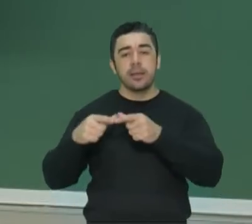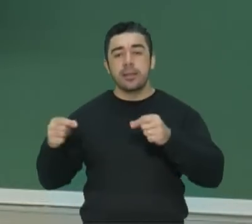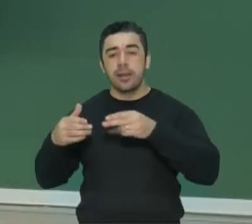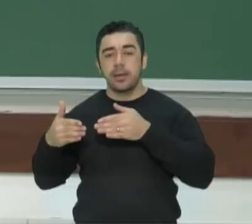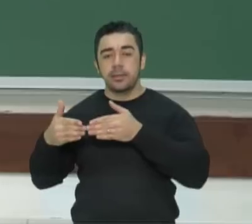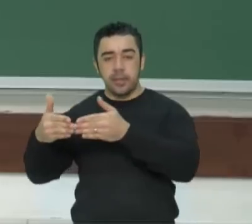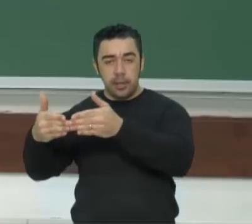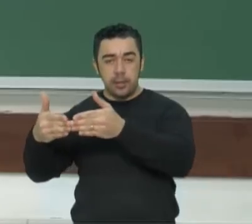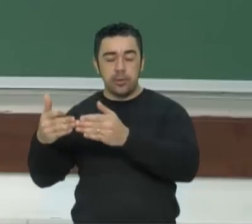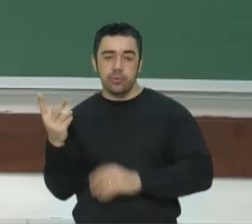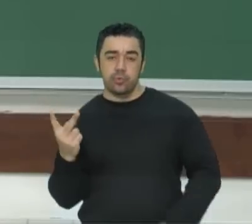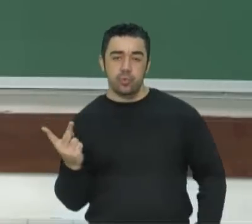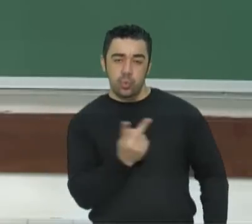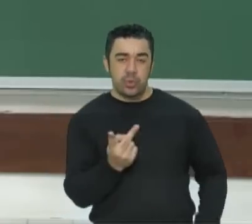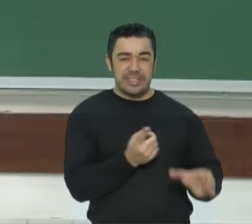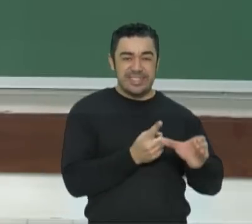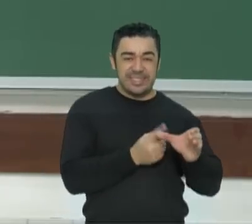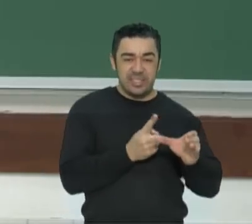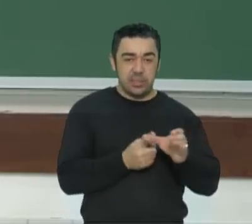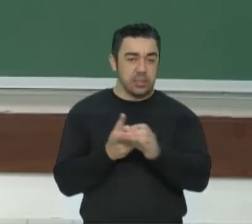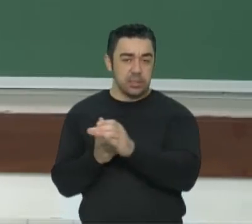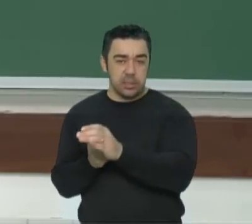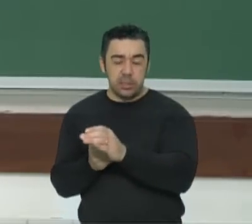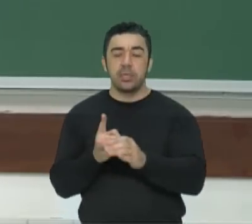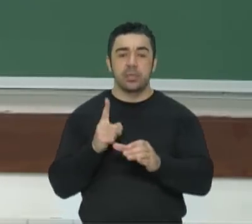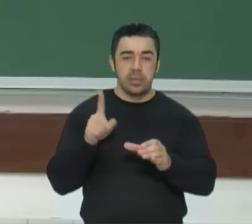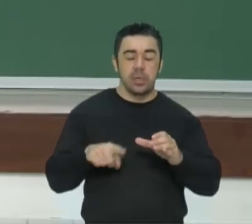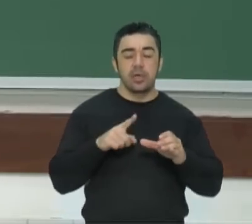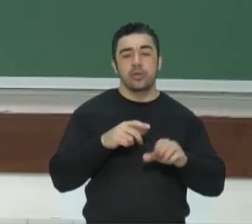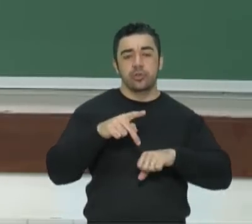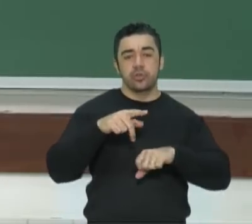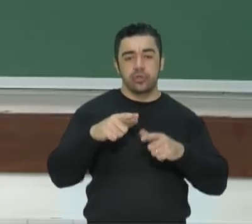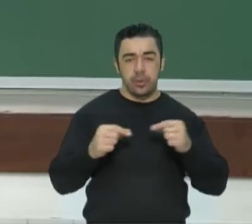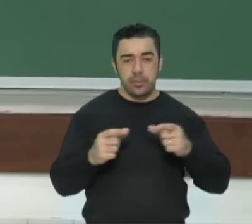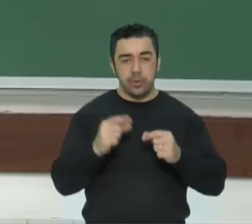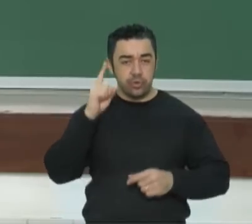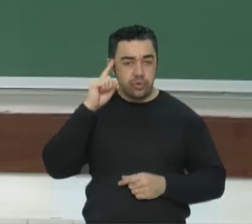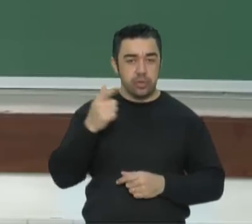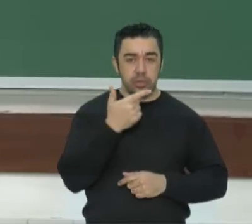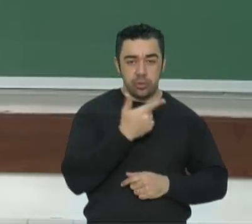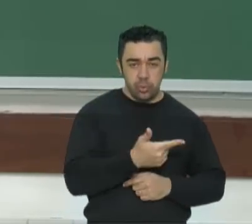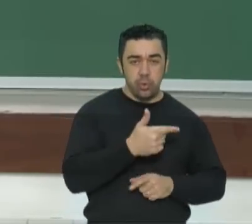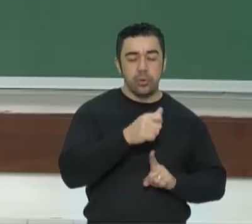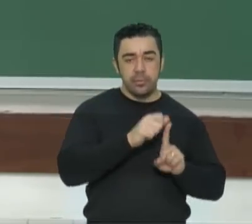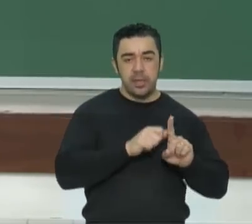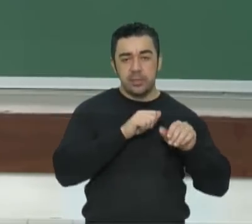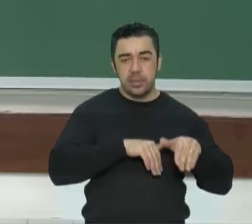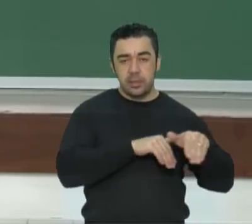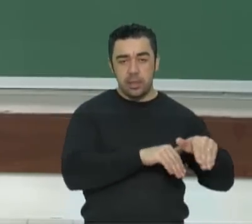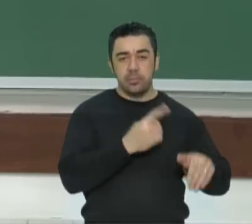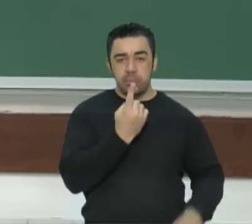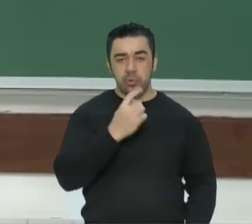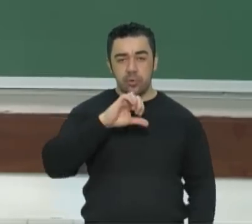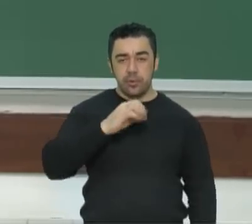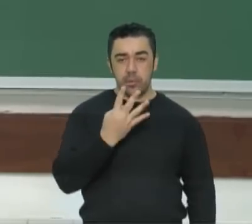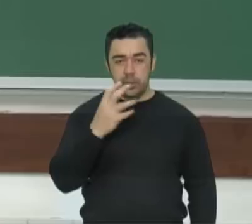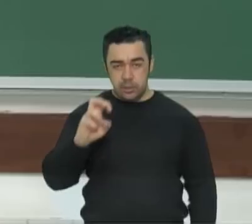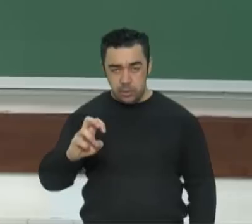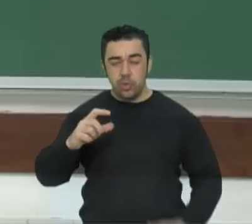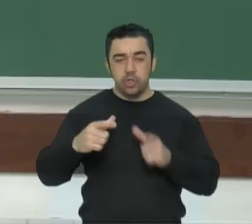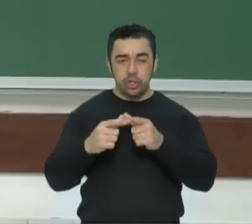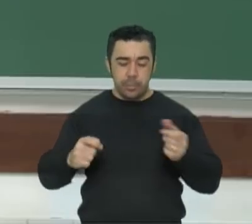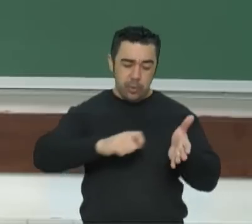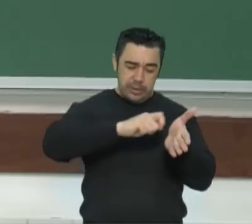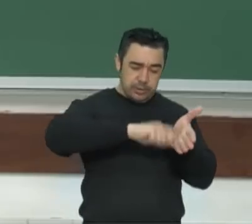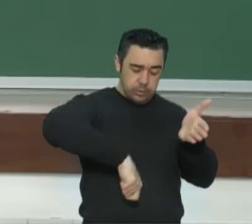Como consequência, oficialmente, no dia 2 de setembro de 45, o Japão assinou a sua rendição